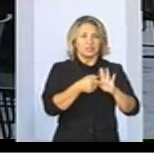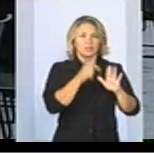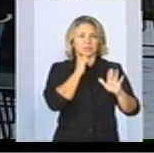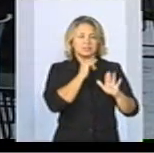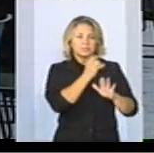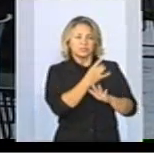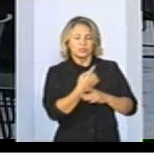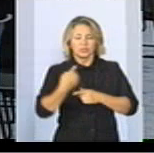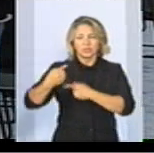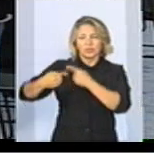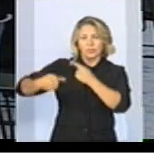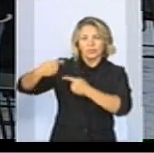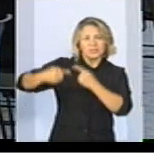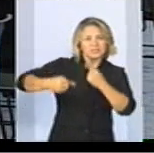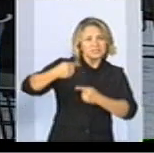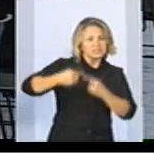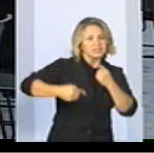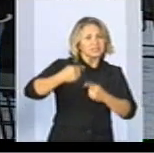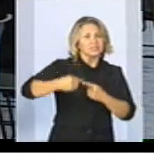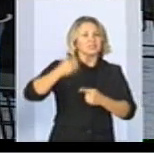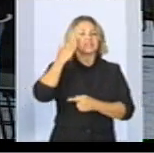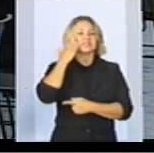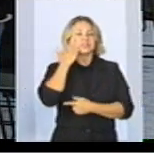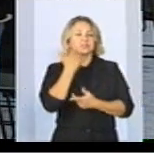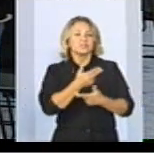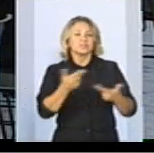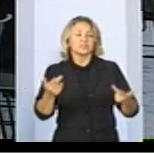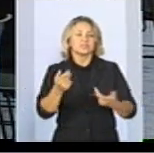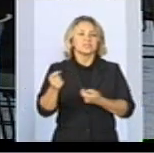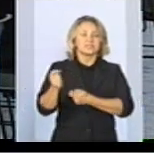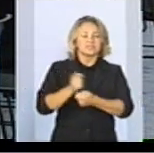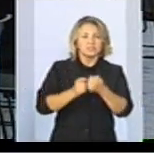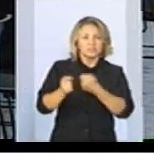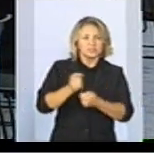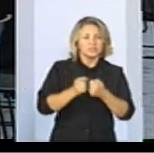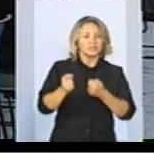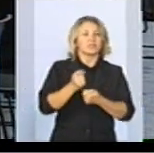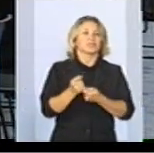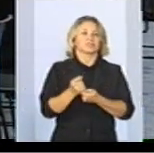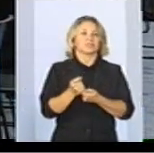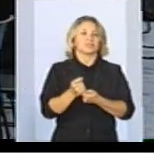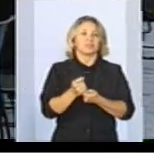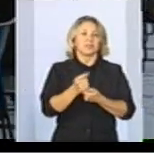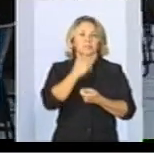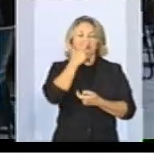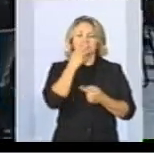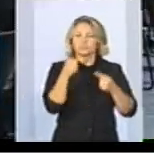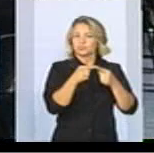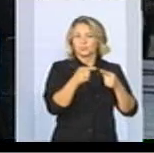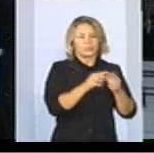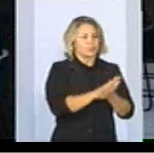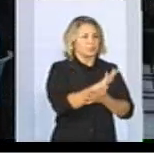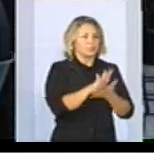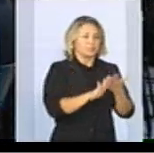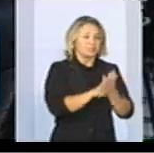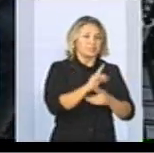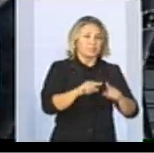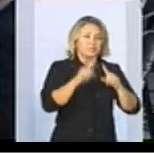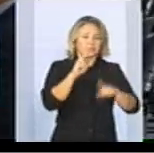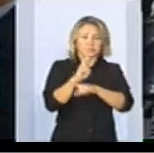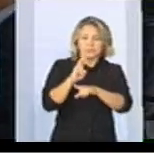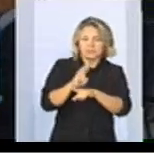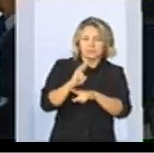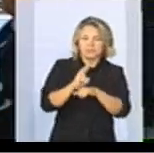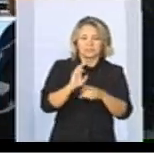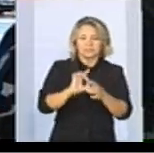em competição e em considerações econômicas e comerciais não é adequada para proteger a diversidade e a